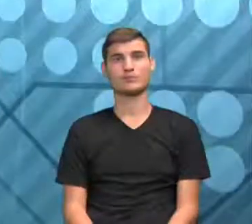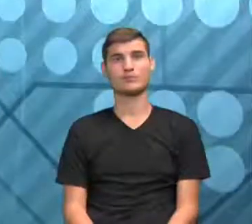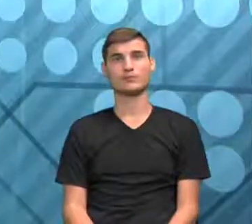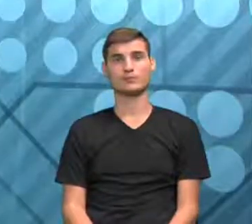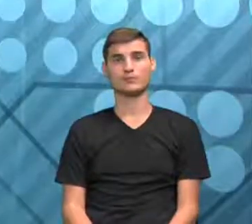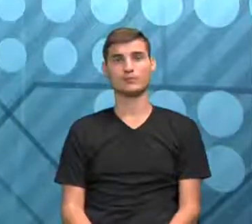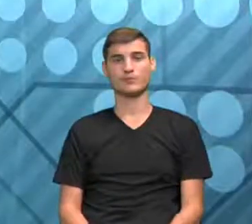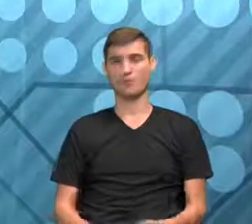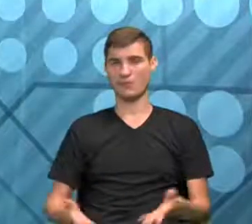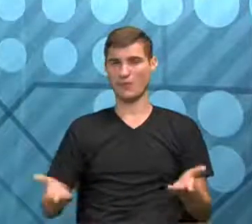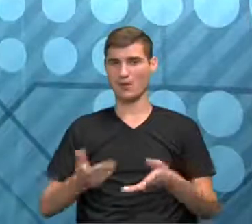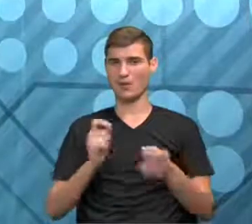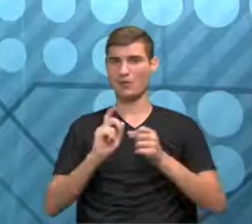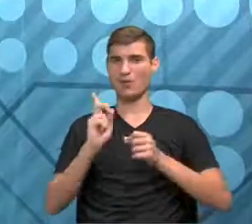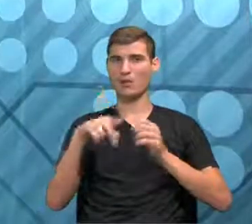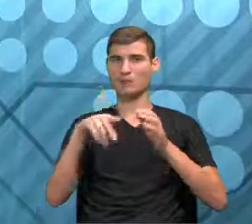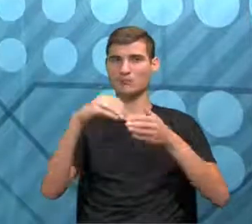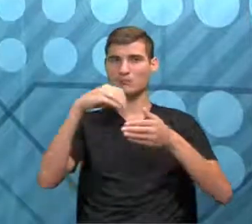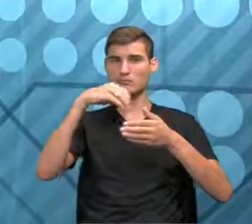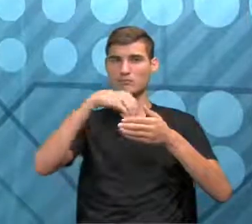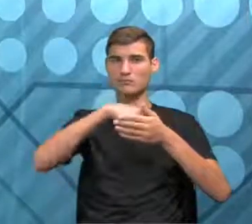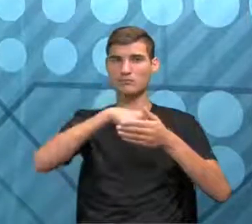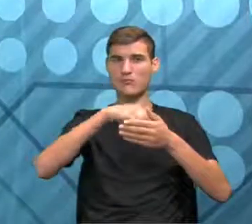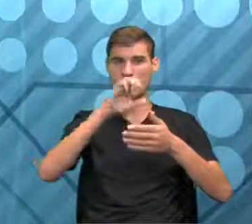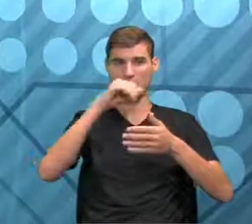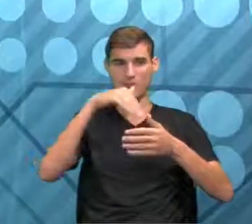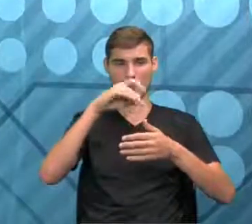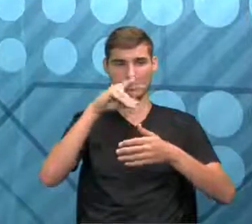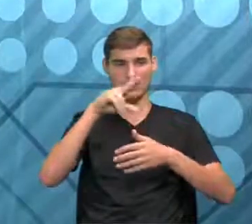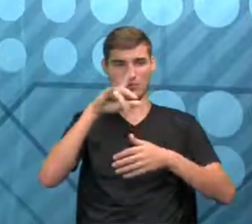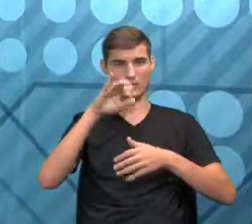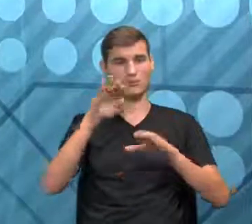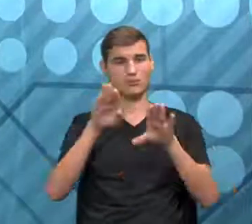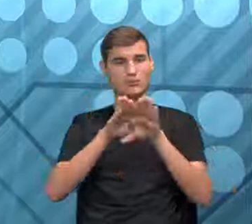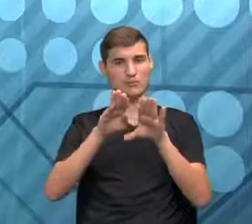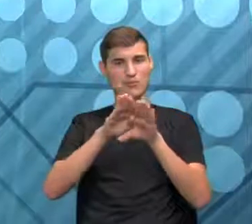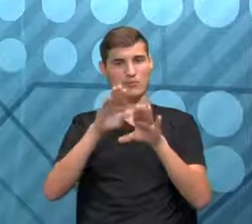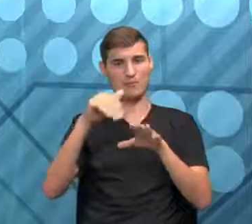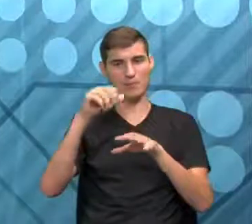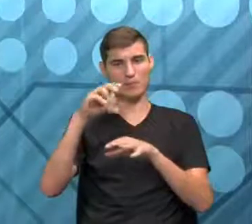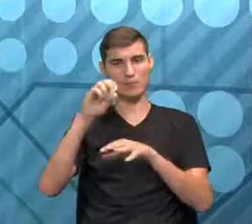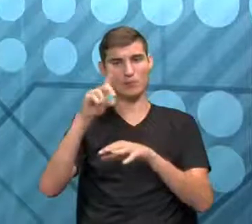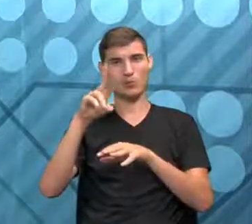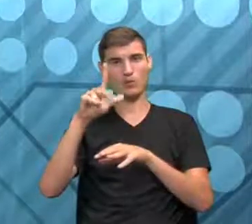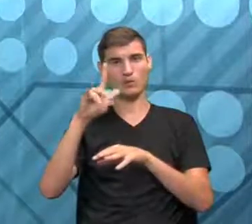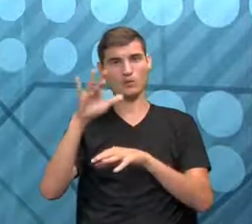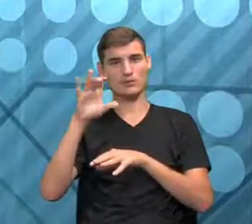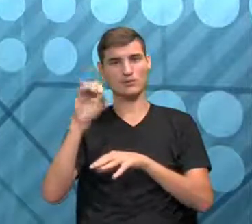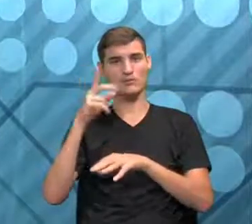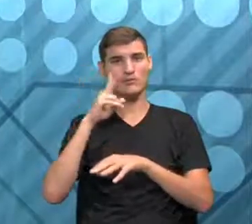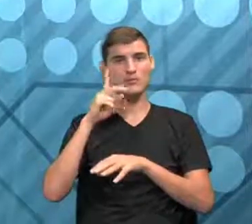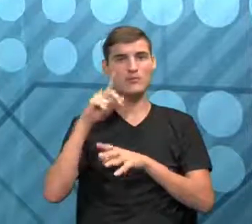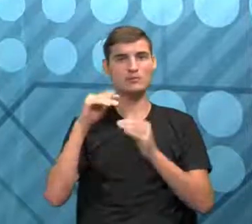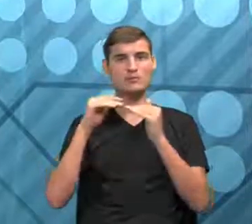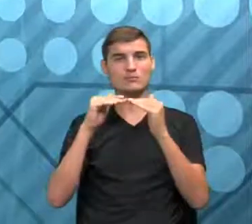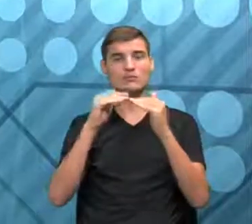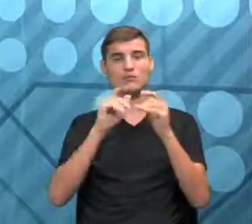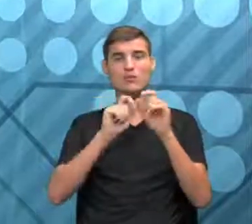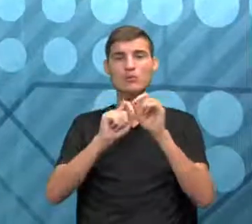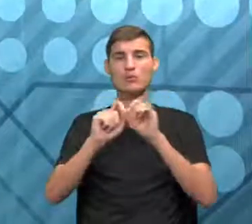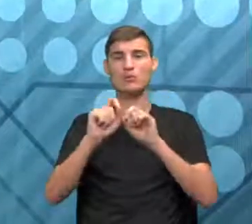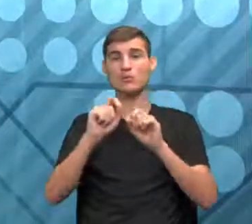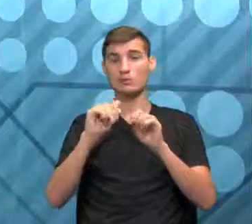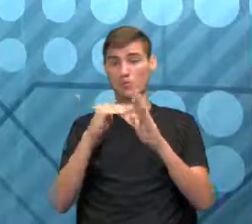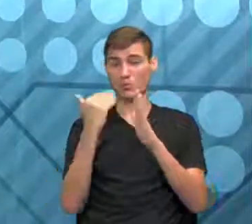Falando agora de elementos de modulação e demodulação. Toda modulação exige, logo, uma demodulação, E todo